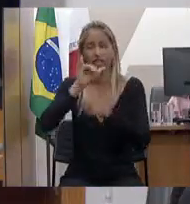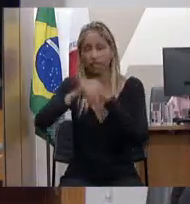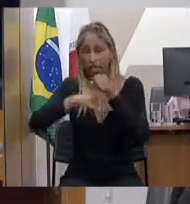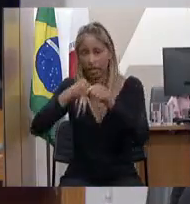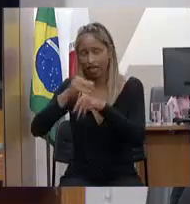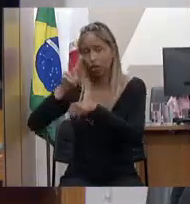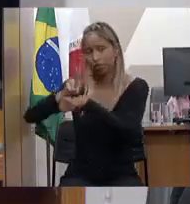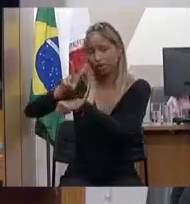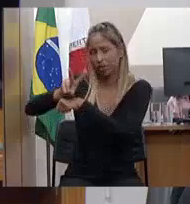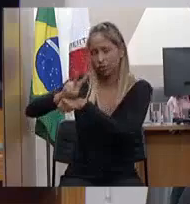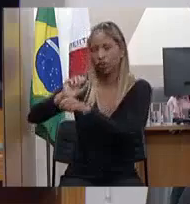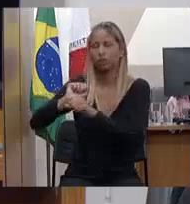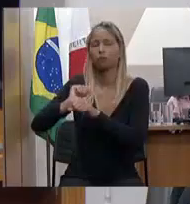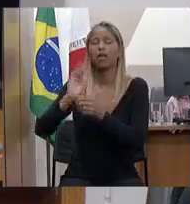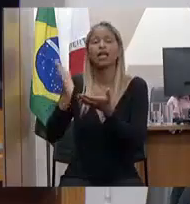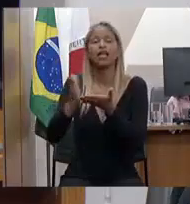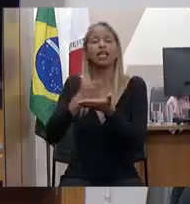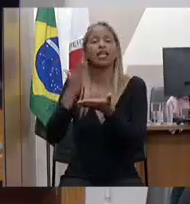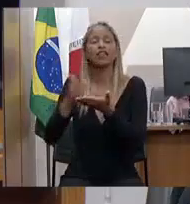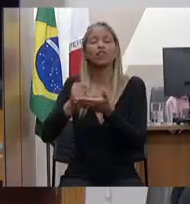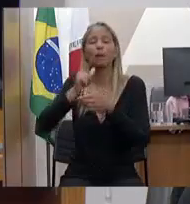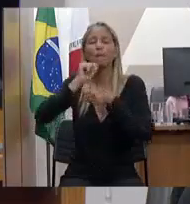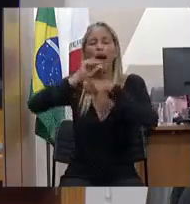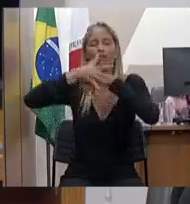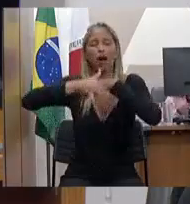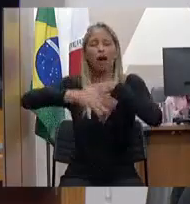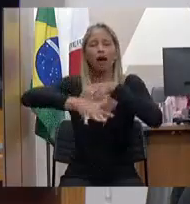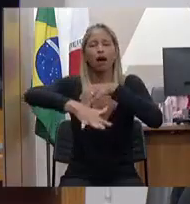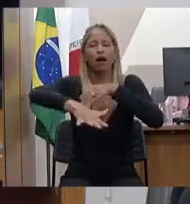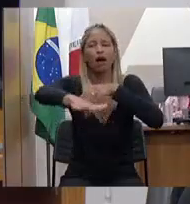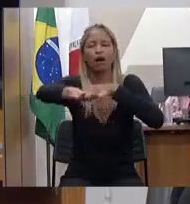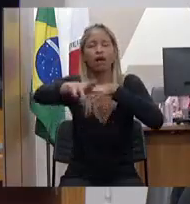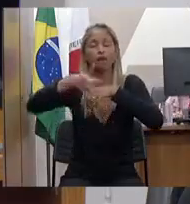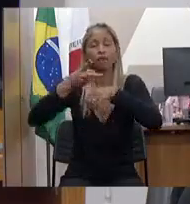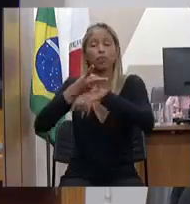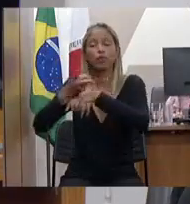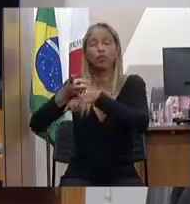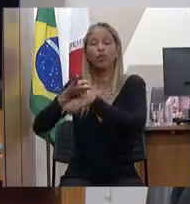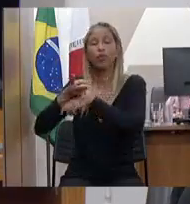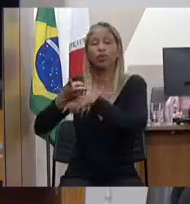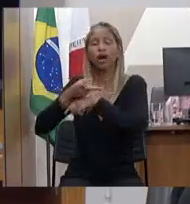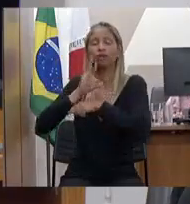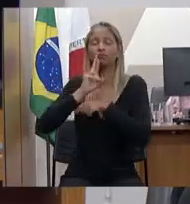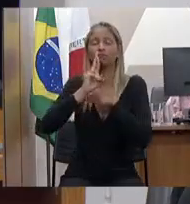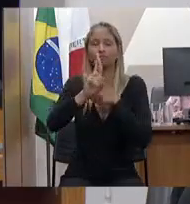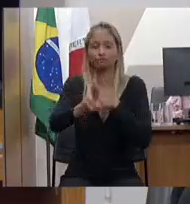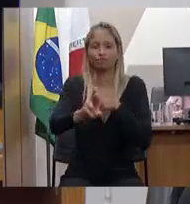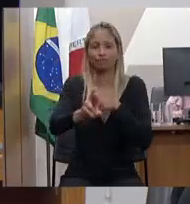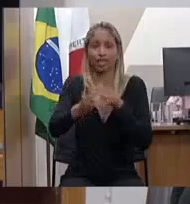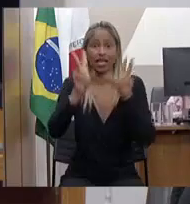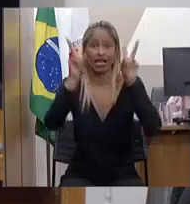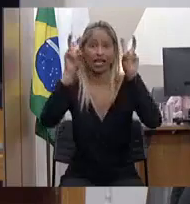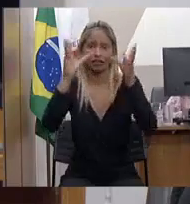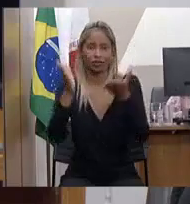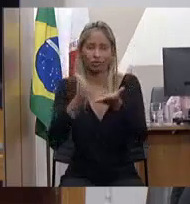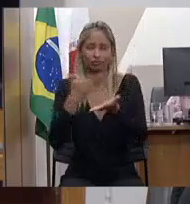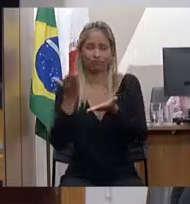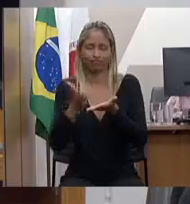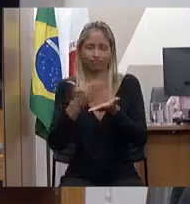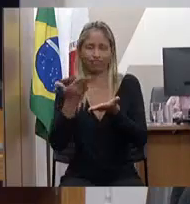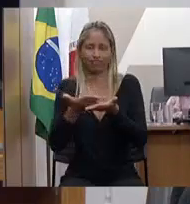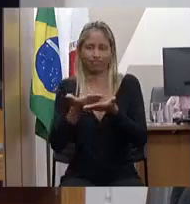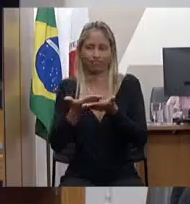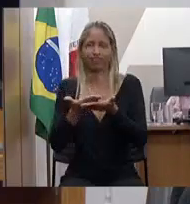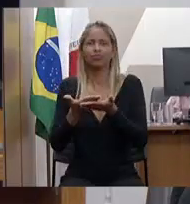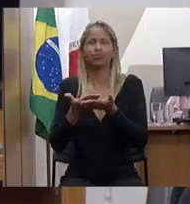Observatório que é o livro Mar de Lamas em busca de respostas e foi uma produção